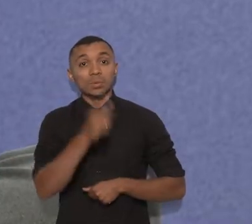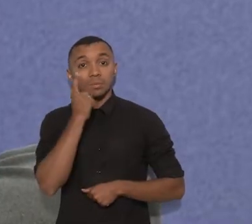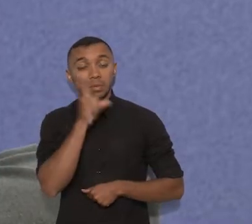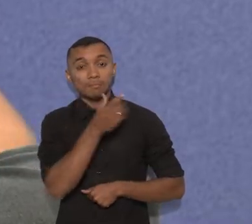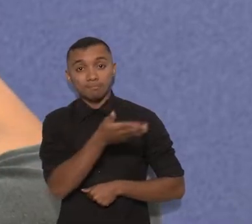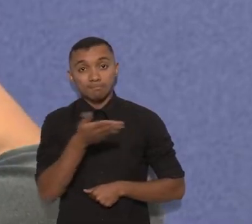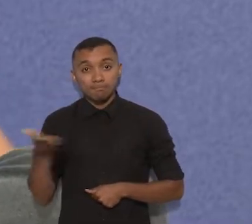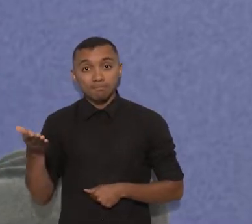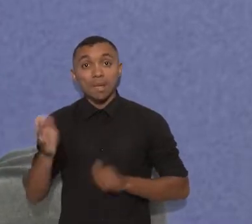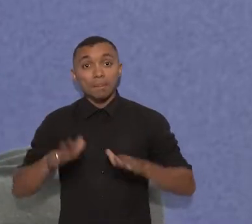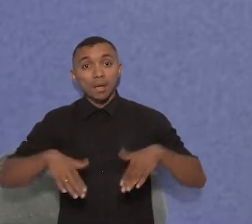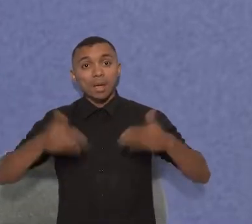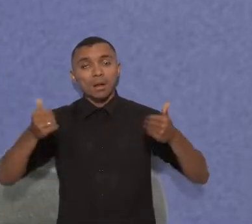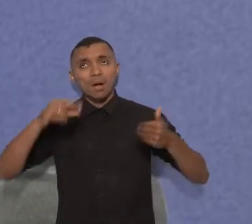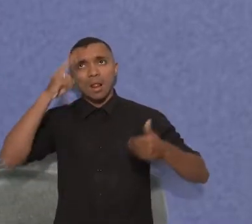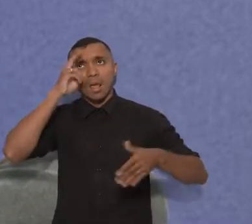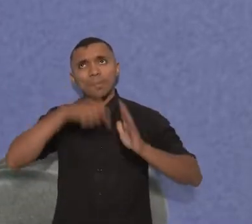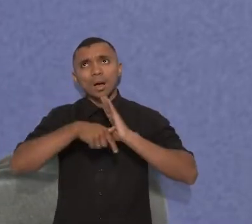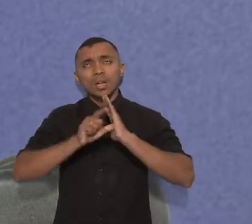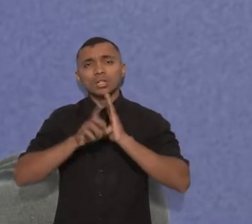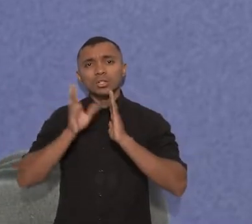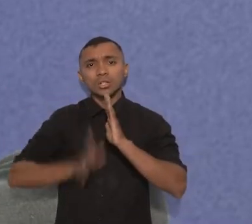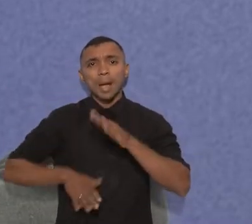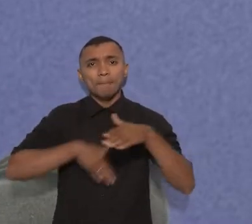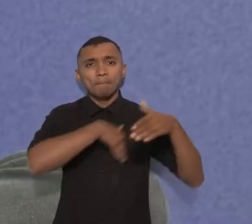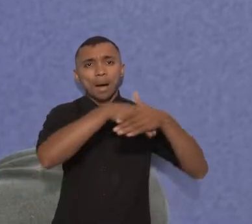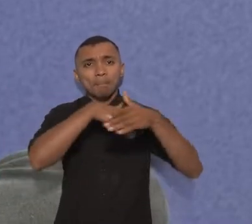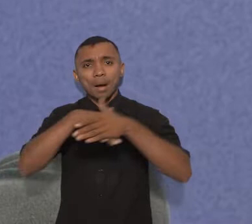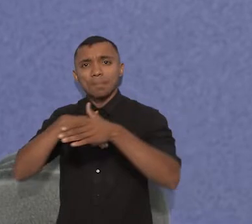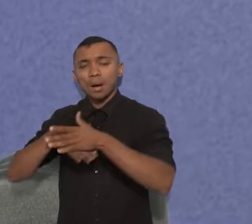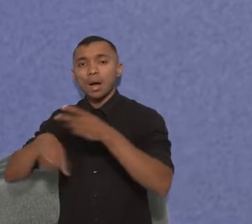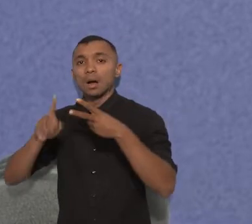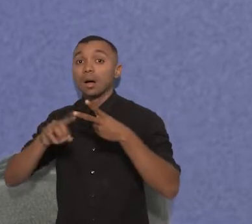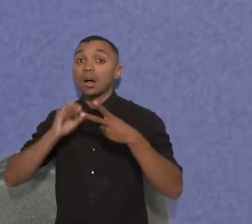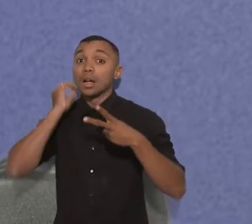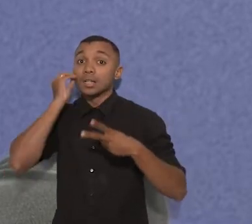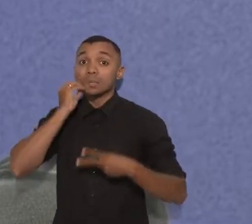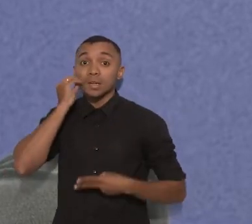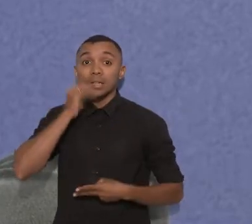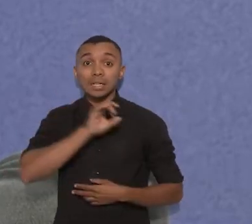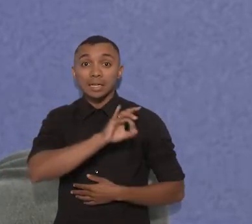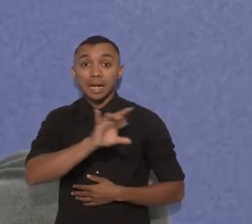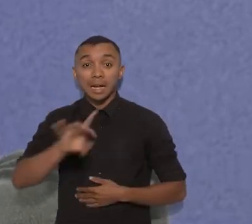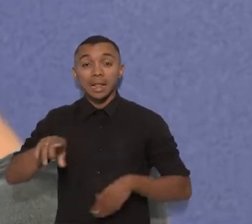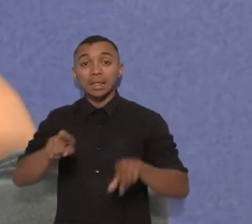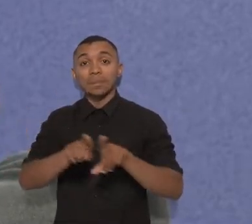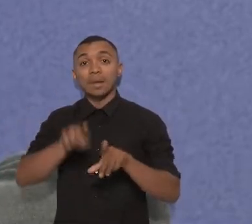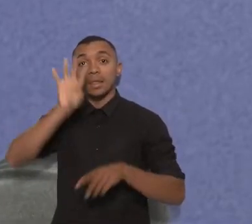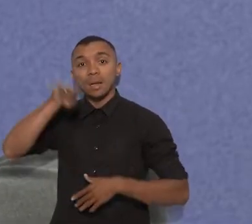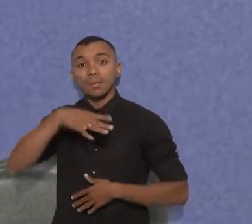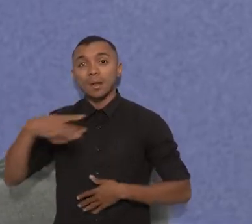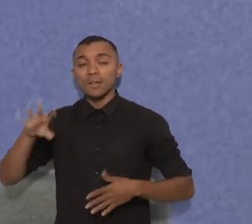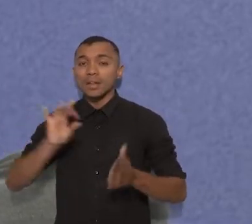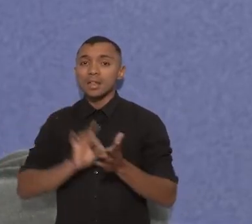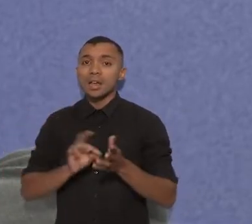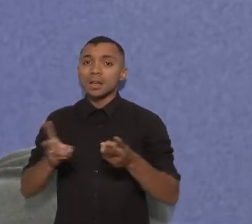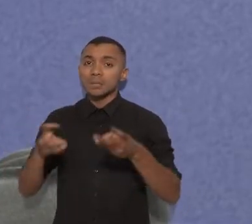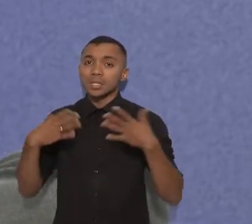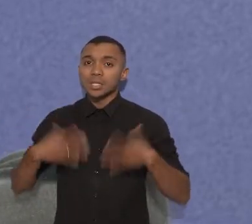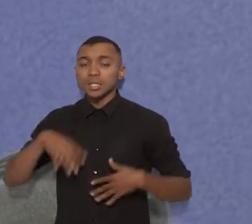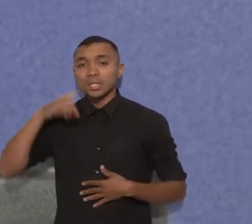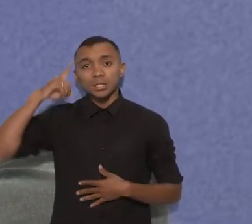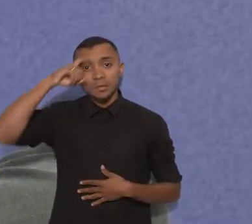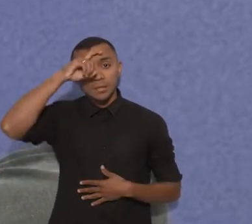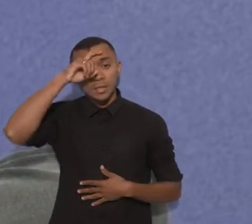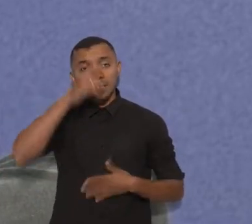mas pelo histórico do que eles estão fazendo e pela situação da tabela, é muito difícil que